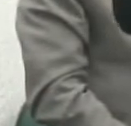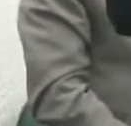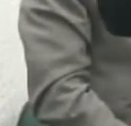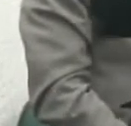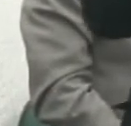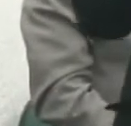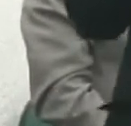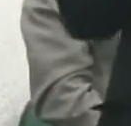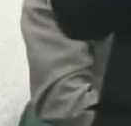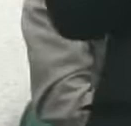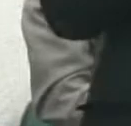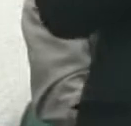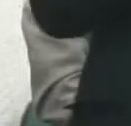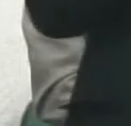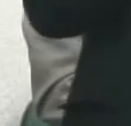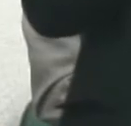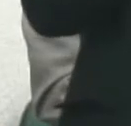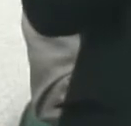uma oração específica